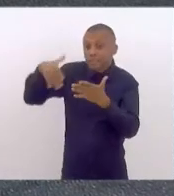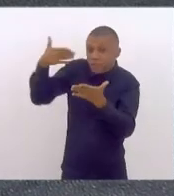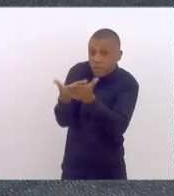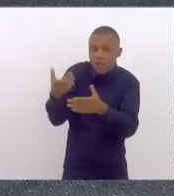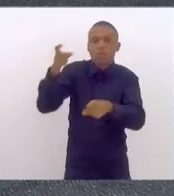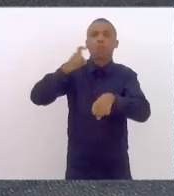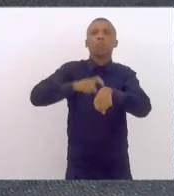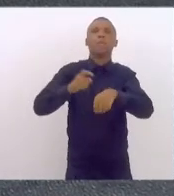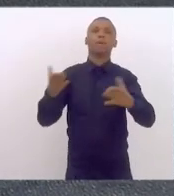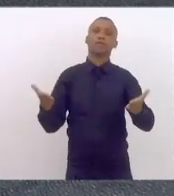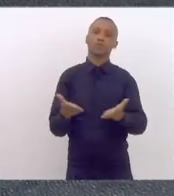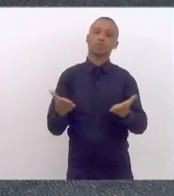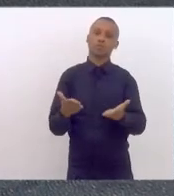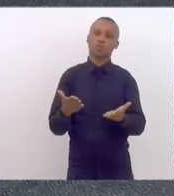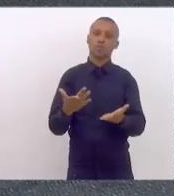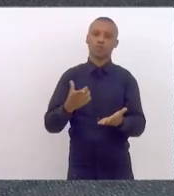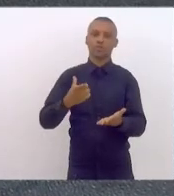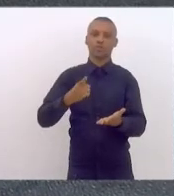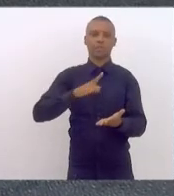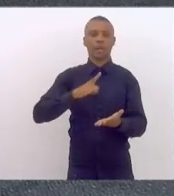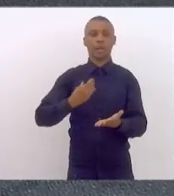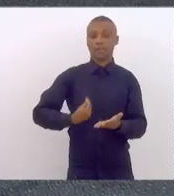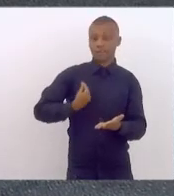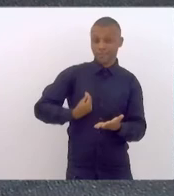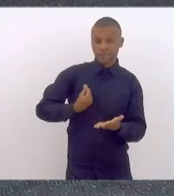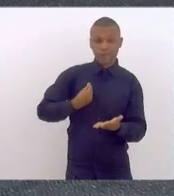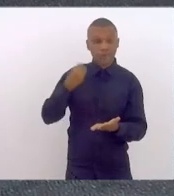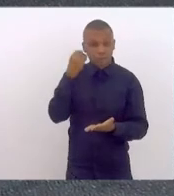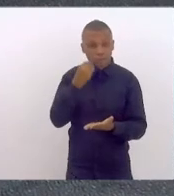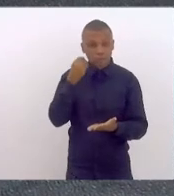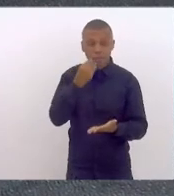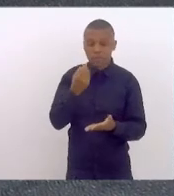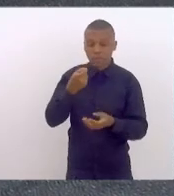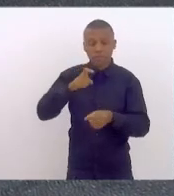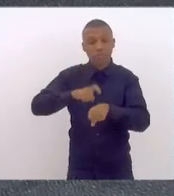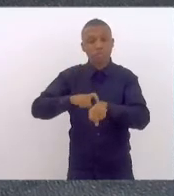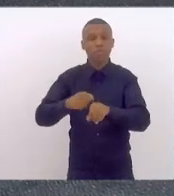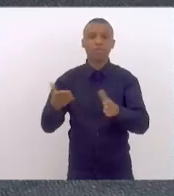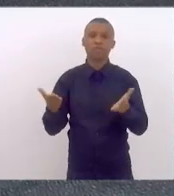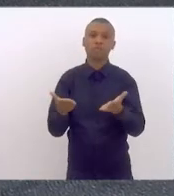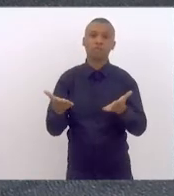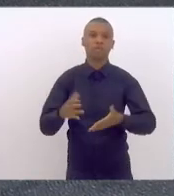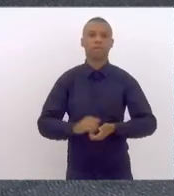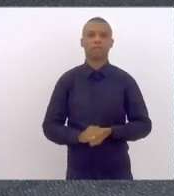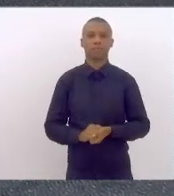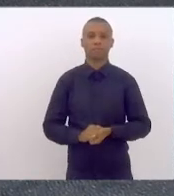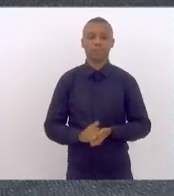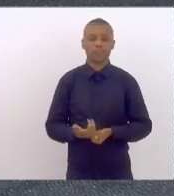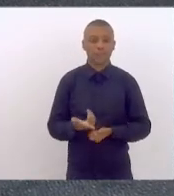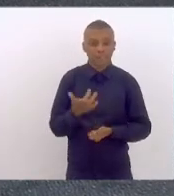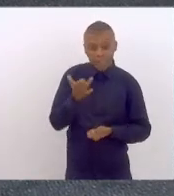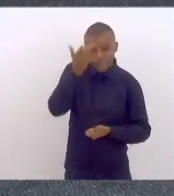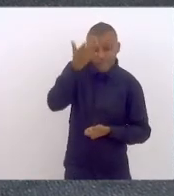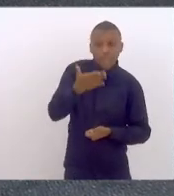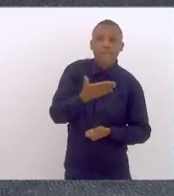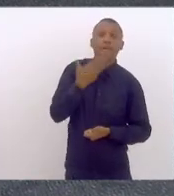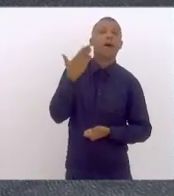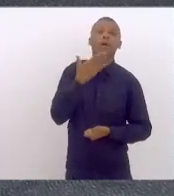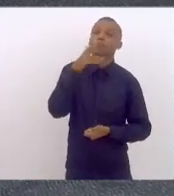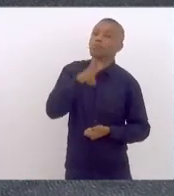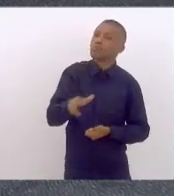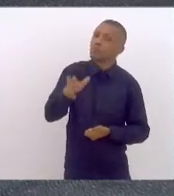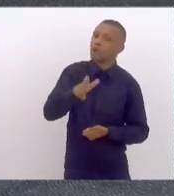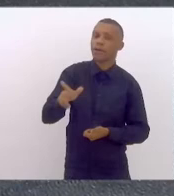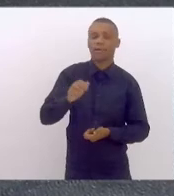que hoje a gente vive não é fácil eu